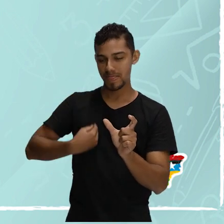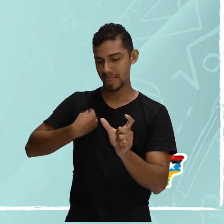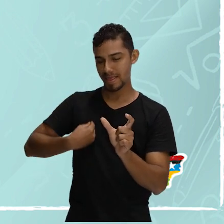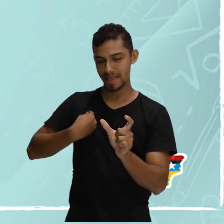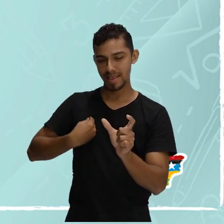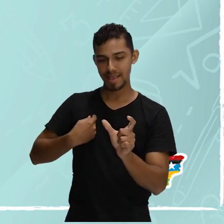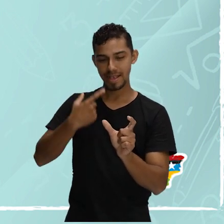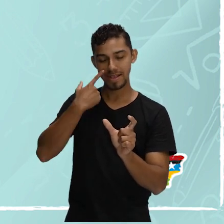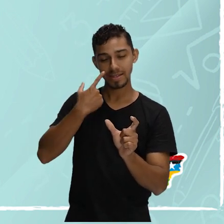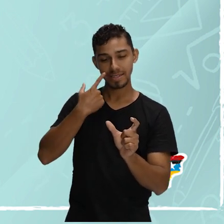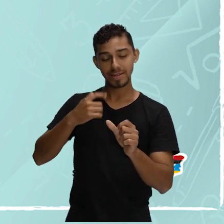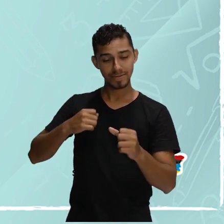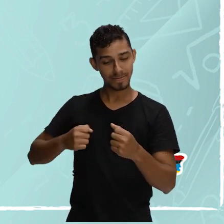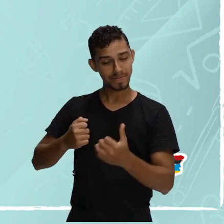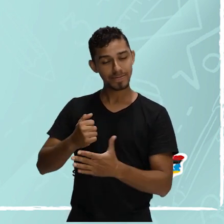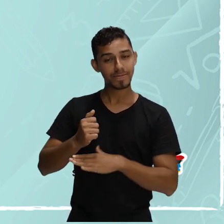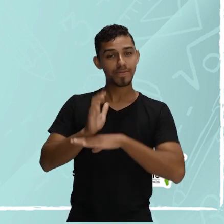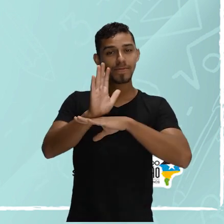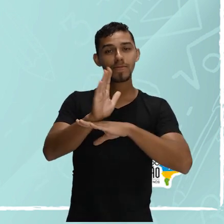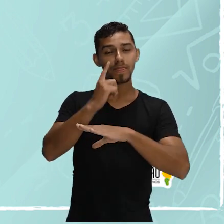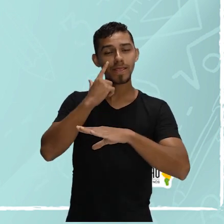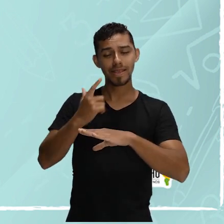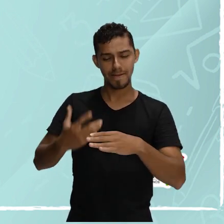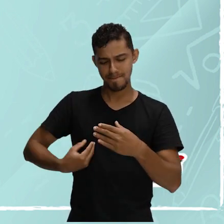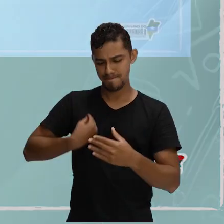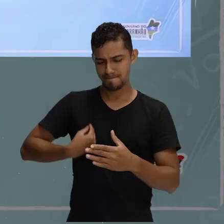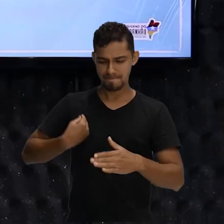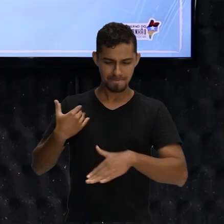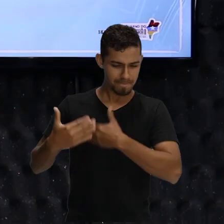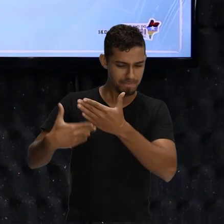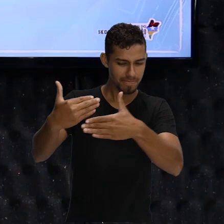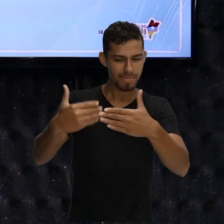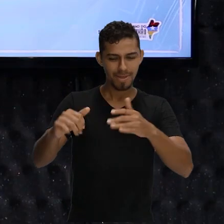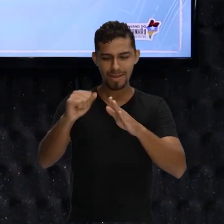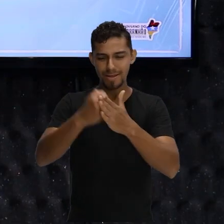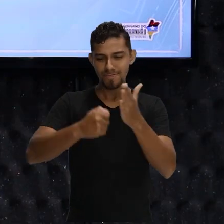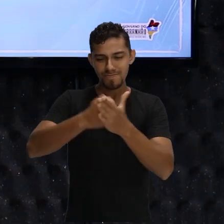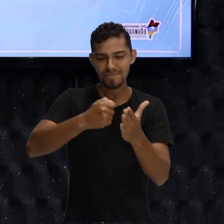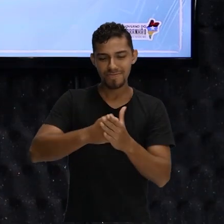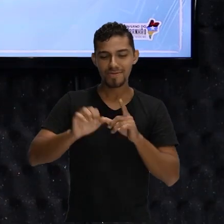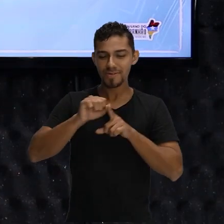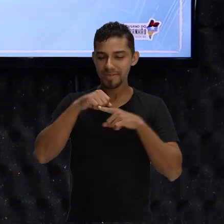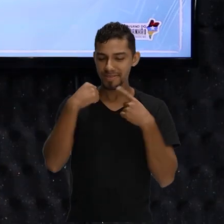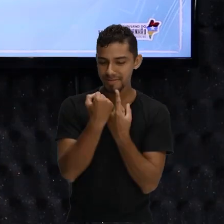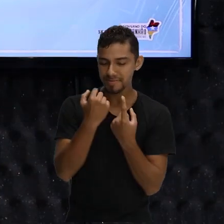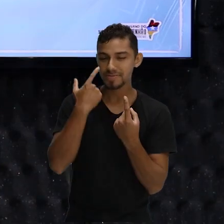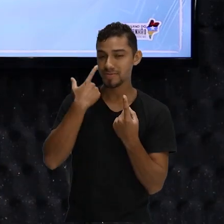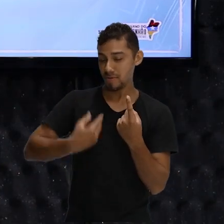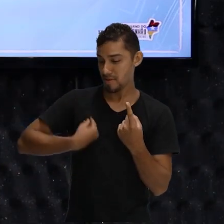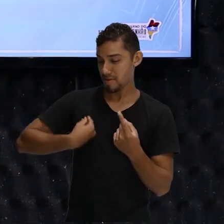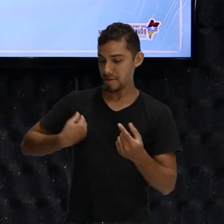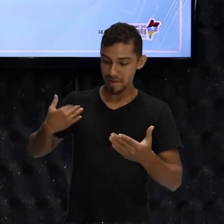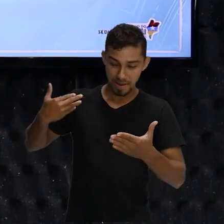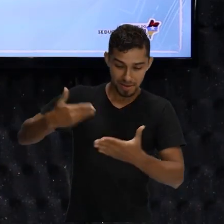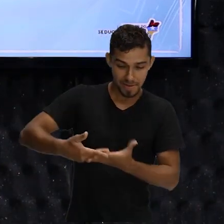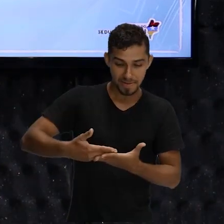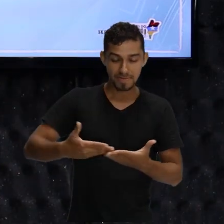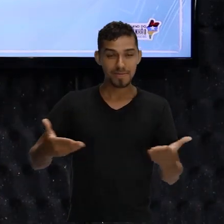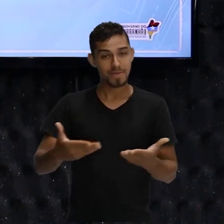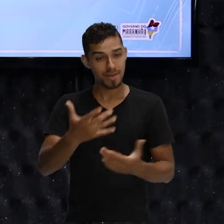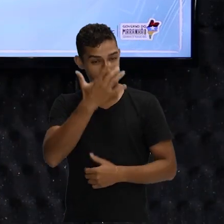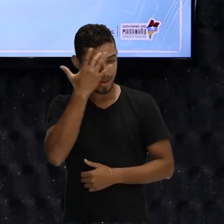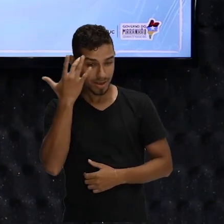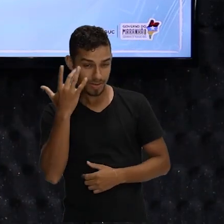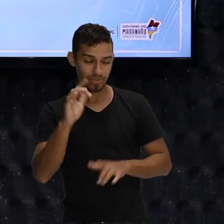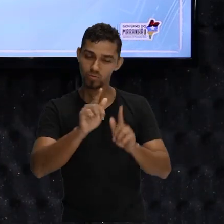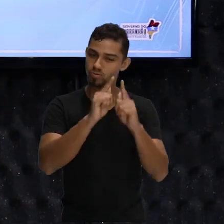pessoa refere-se à posição que ela ocupa na estrutura social. E essa posição ocupada por essa pessoa, por esse grupo